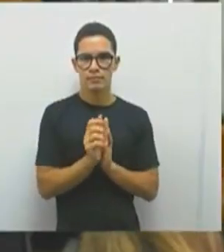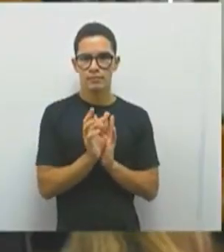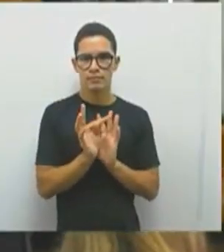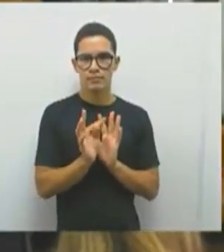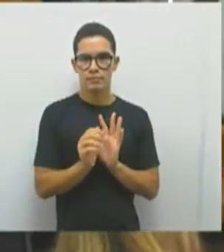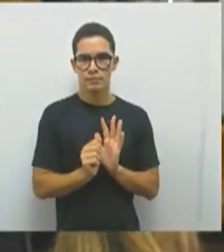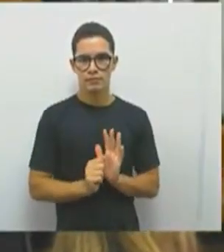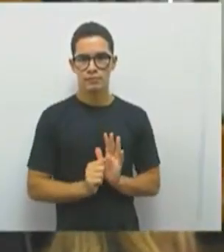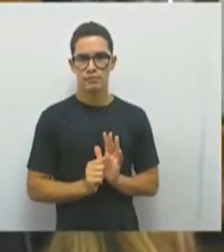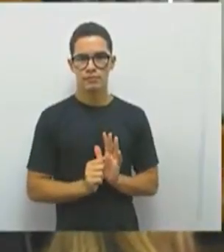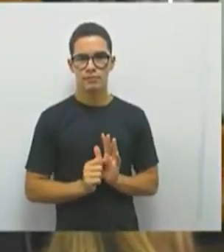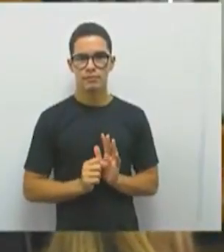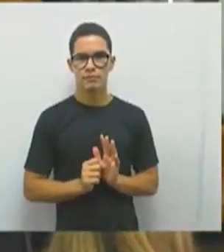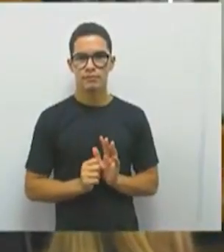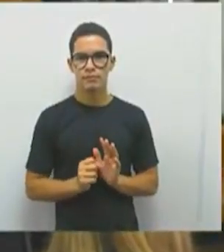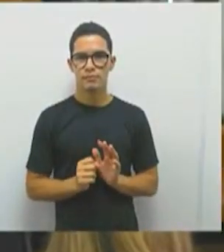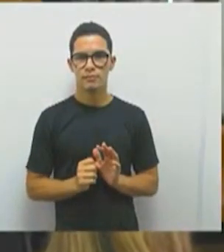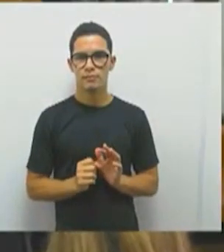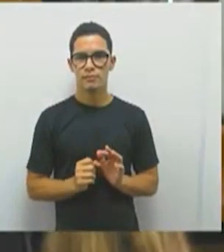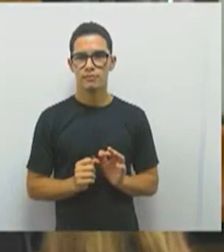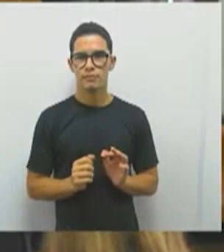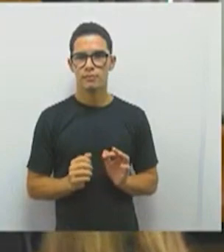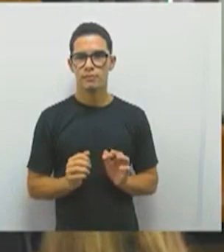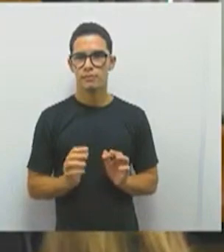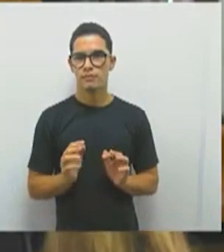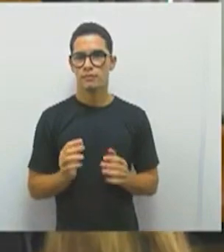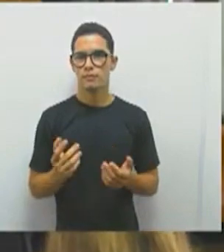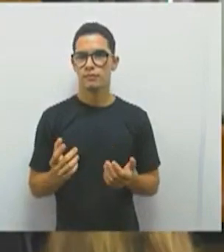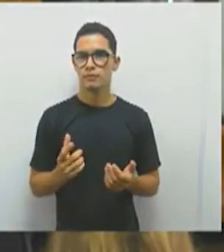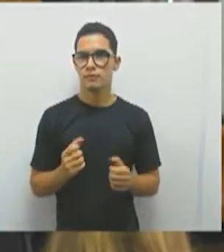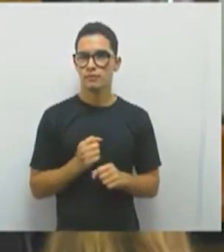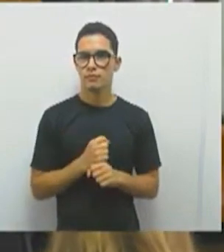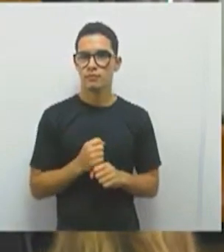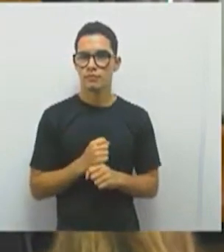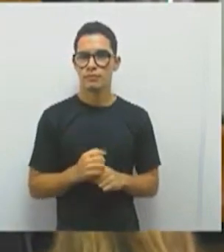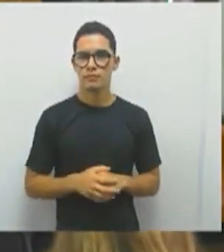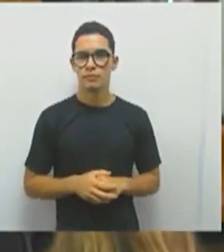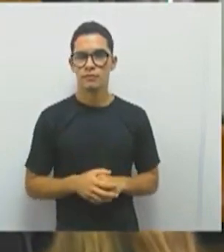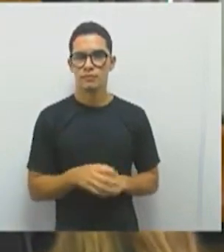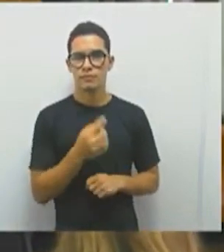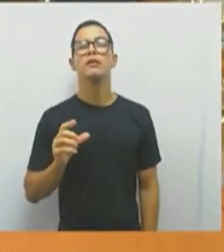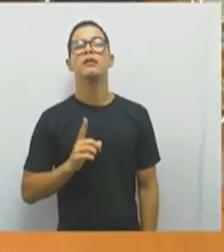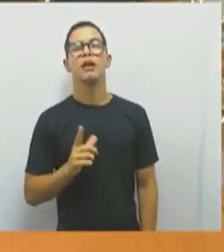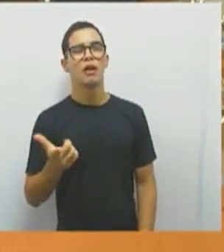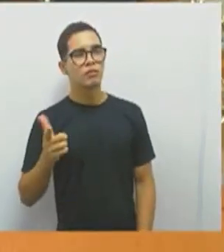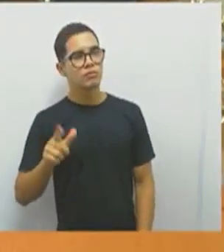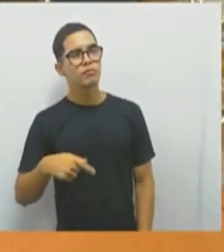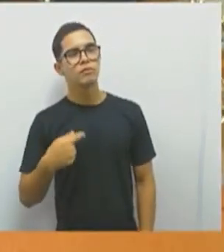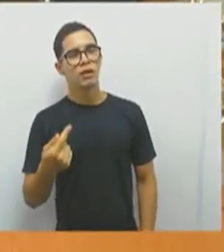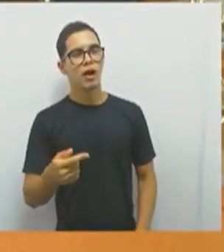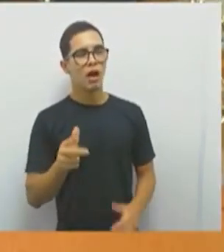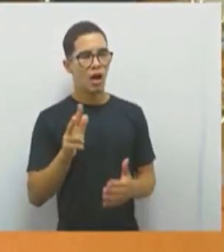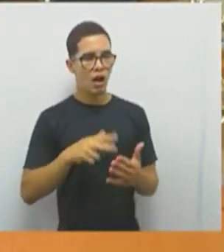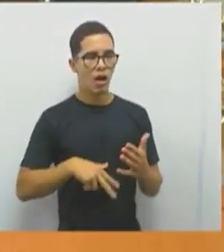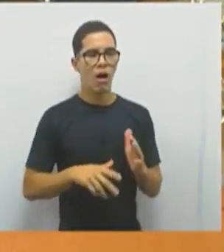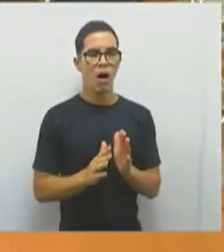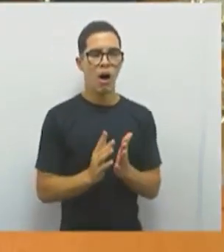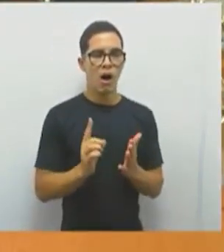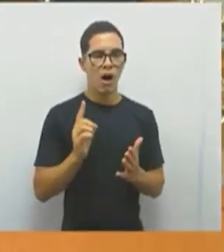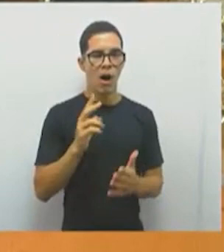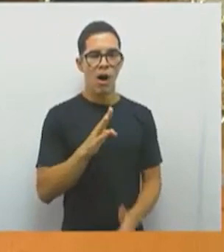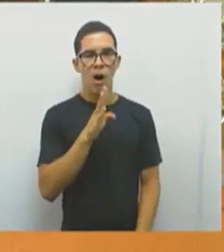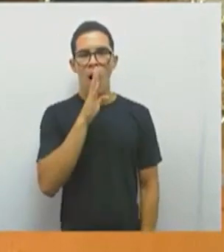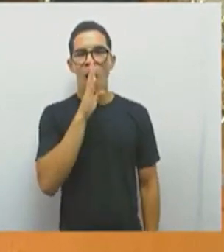os vereadores de angre dos Reis se reuniram para compor a última sessão ordinária do ano nesta quinta-feira 14 de